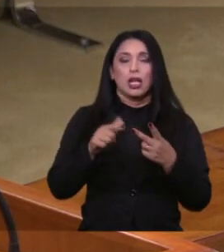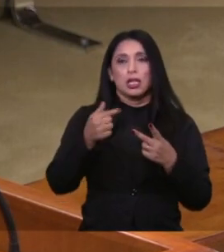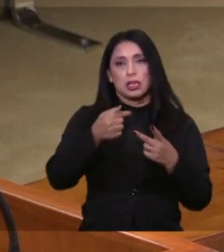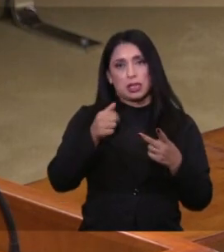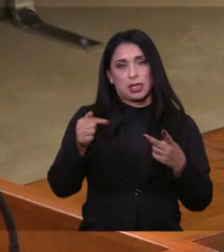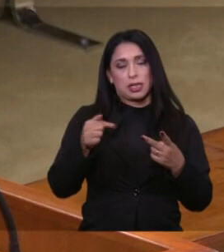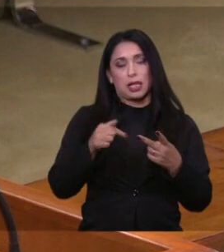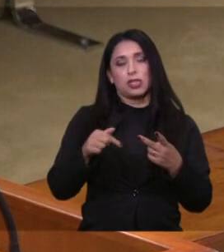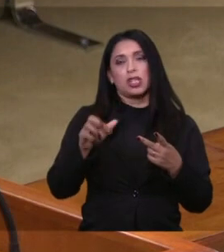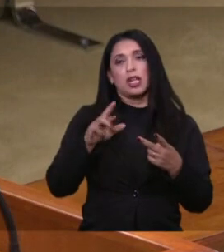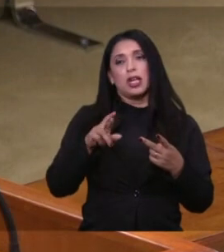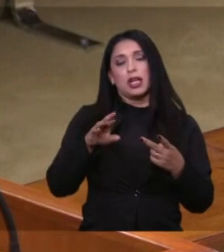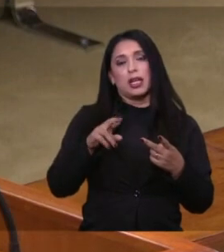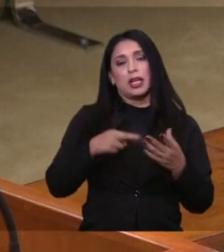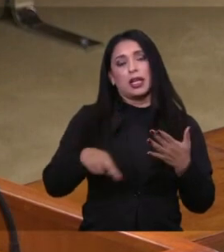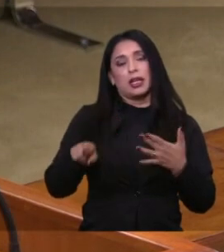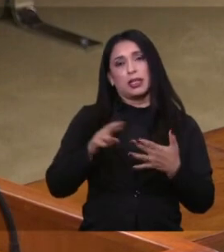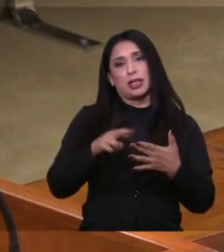17, o RE